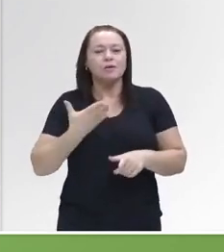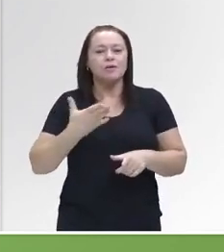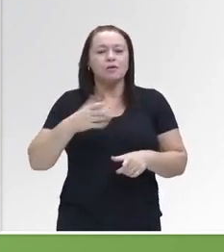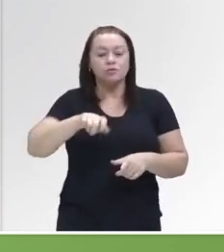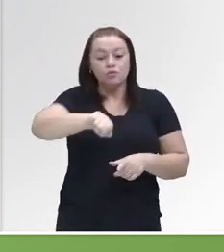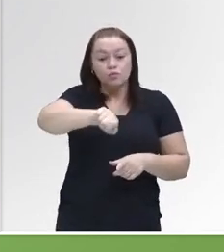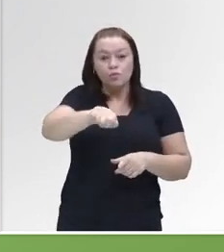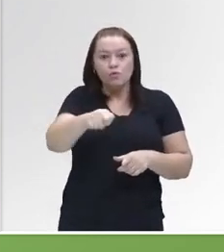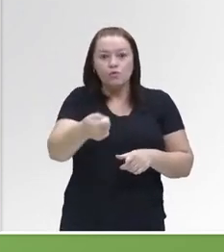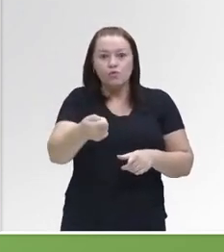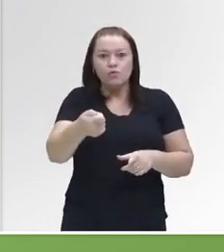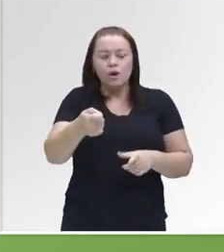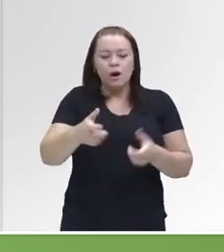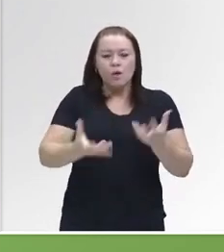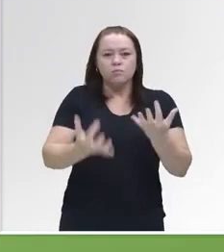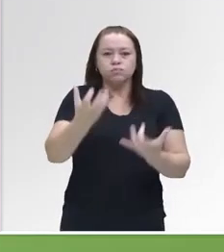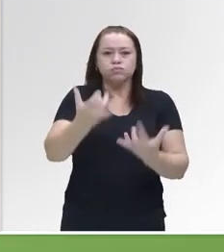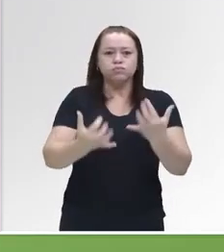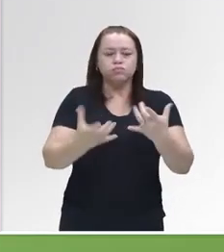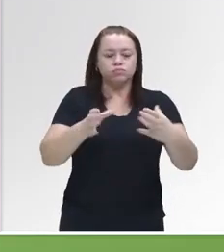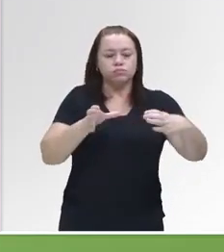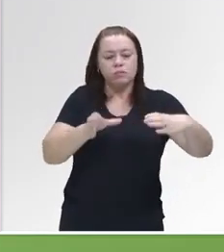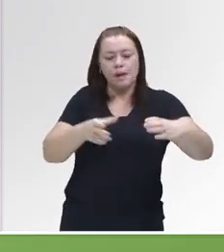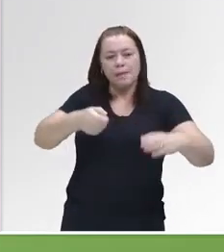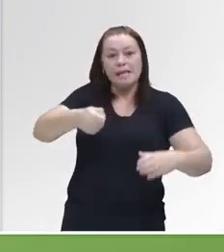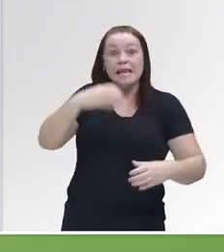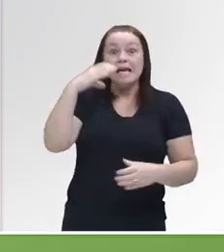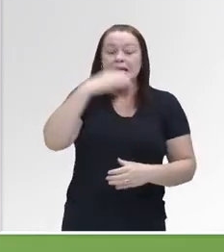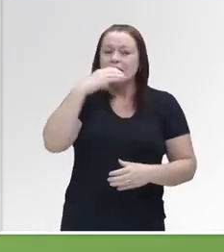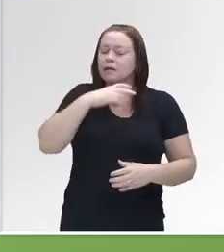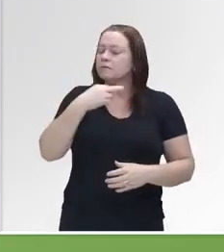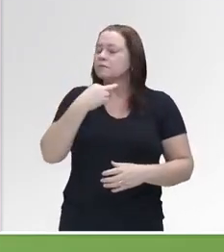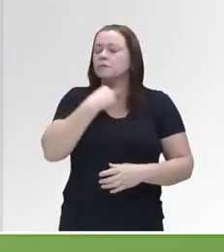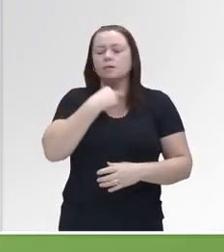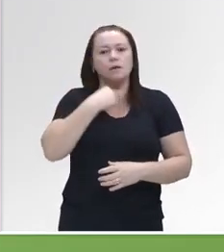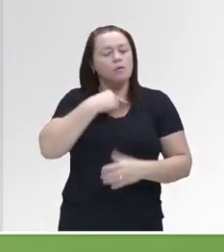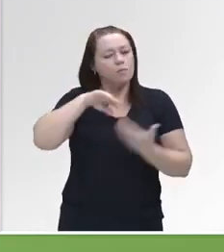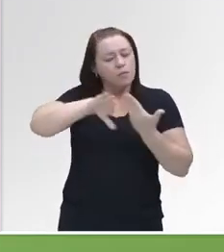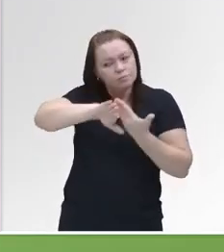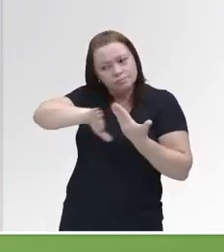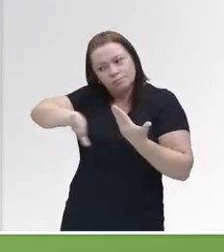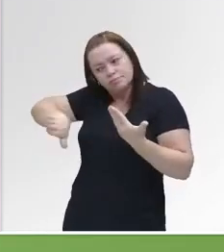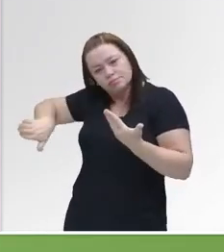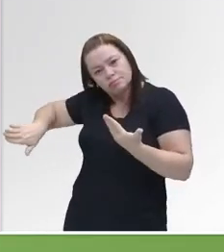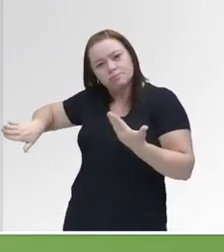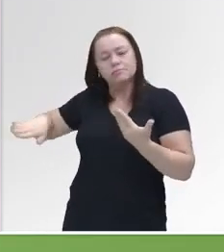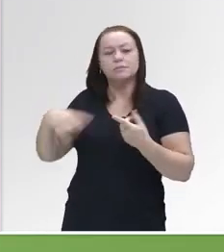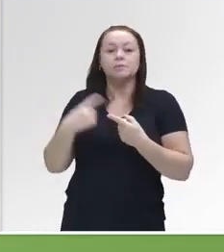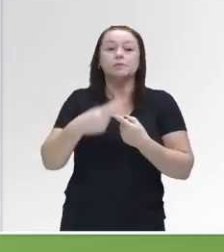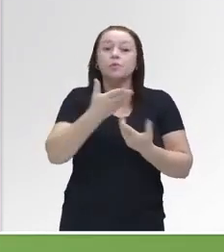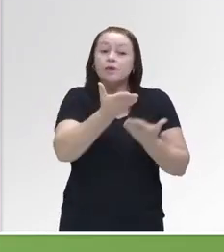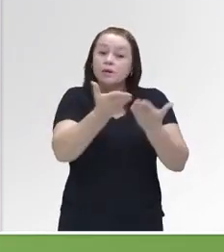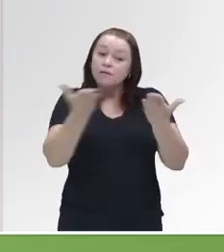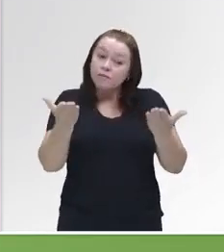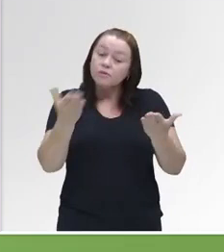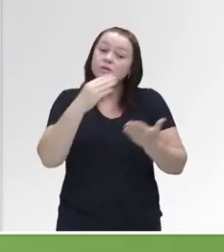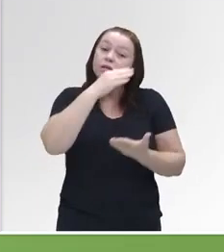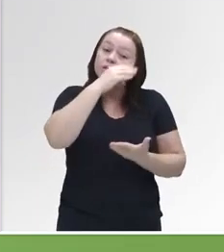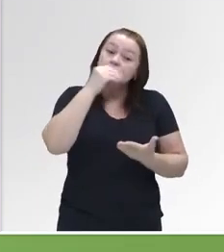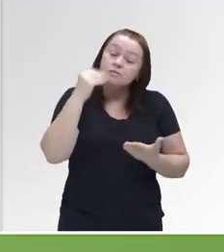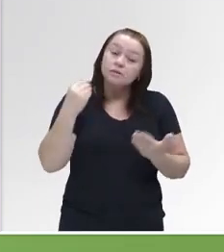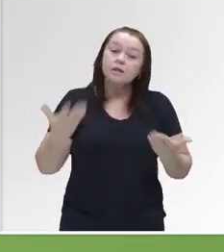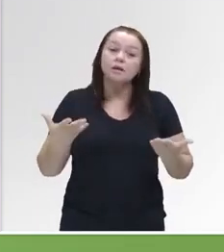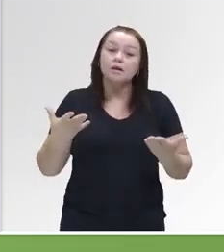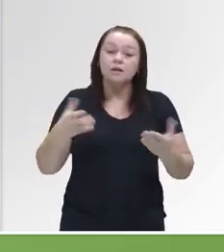panelas quentes, não pode. Perto de fogão não pode criança estar próximo. E vocês são crianças. Manter os cabos